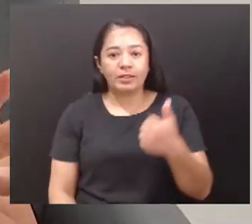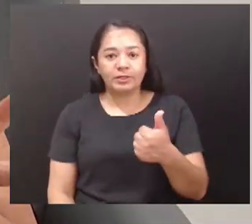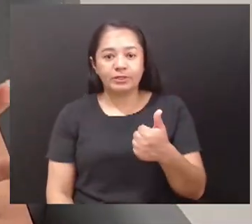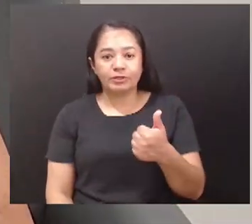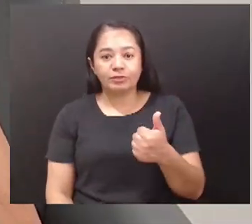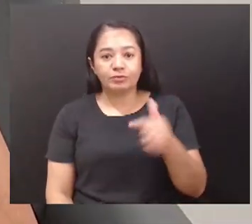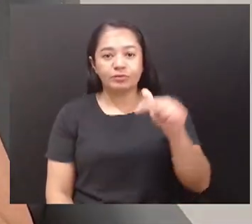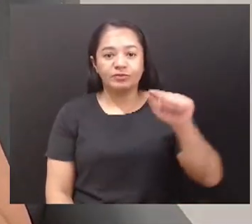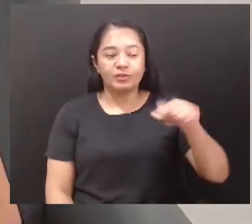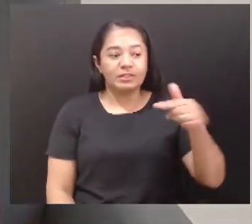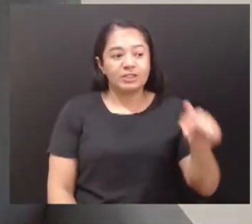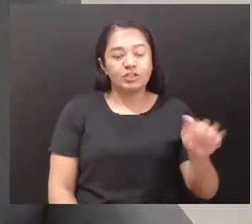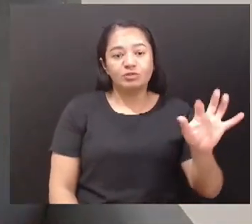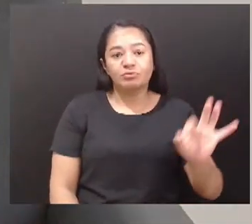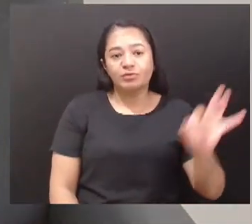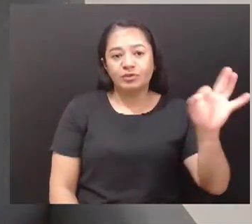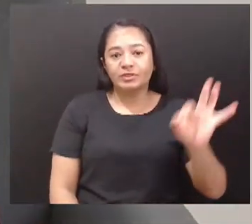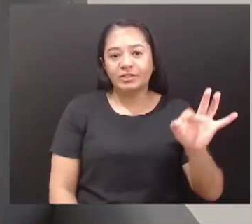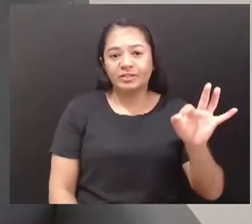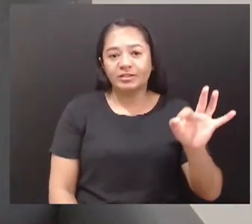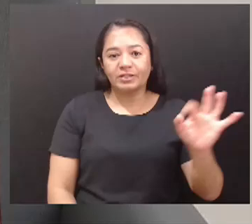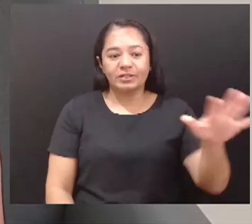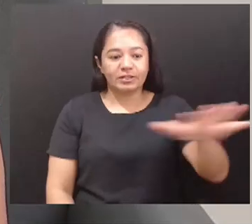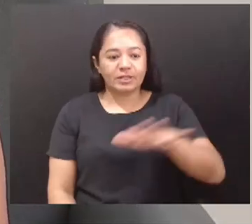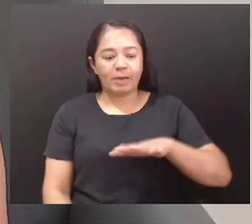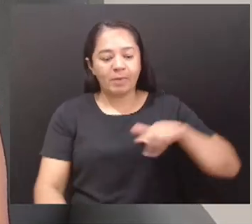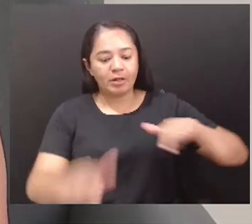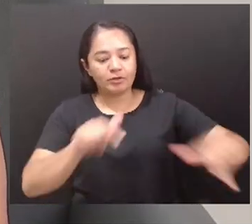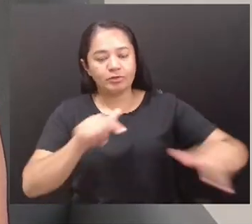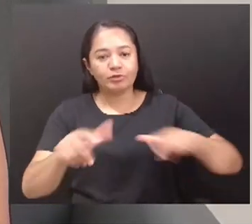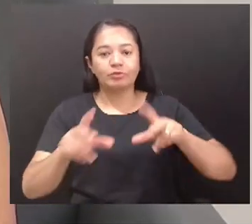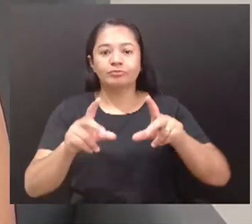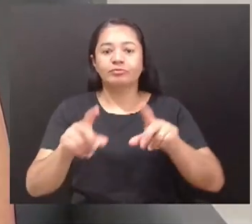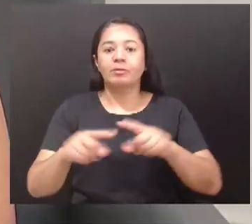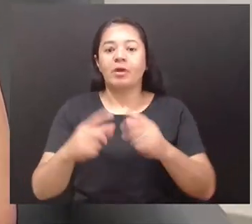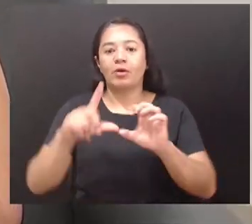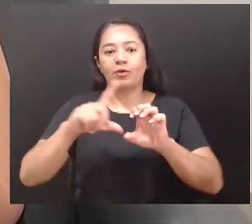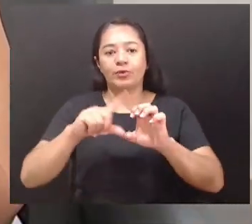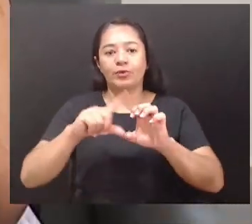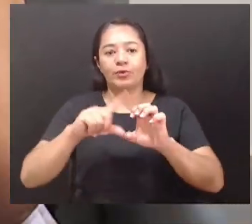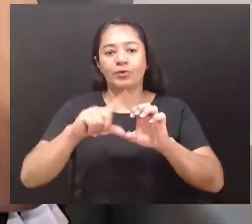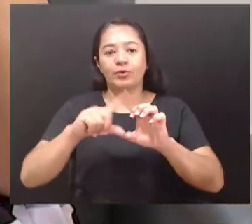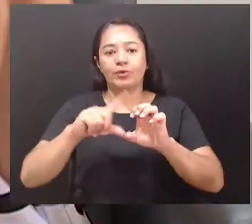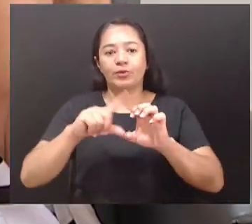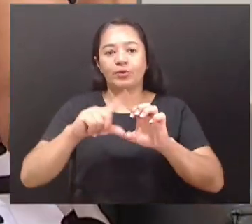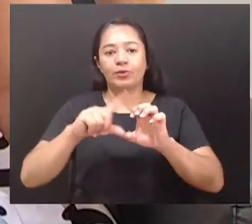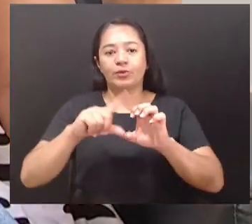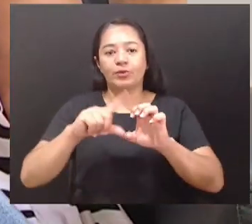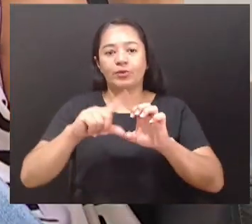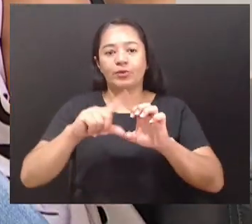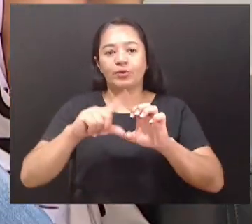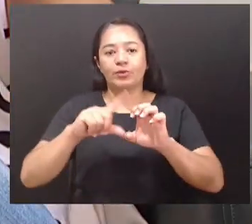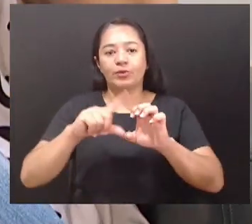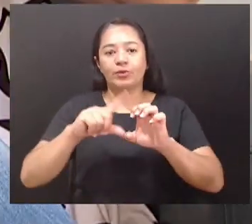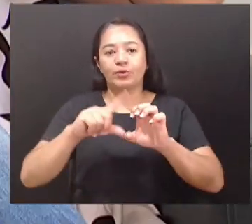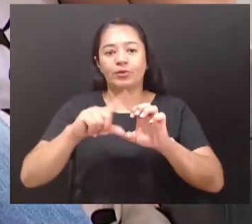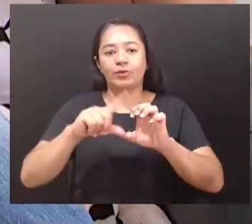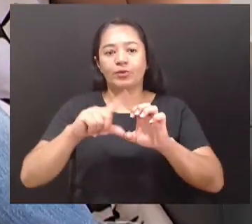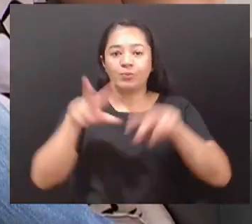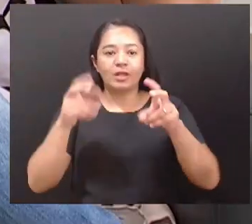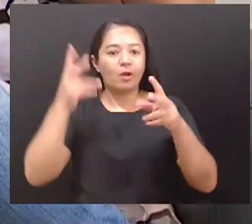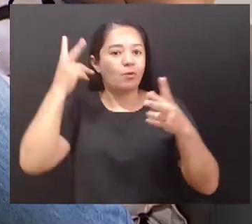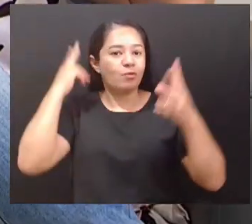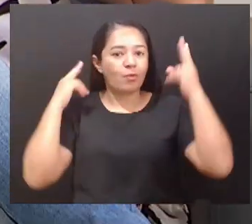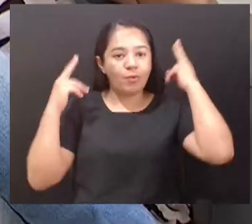41,7% atua no setor de serviços. E o Ser Empreendedor de hoje vai conversar sobre cabeleireiros, um